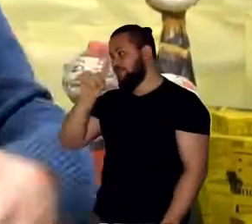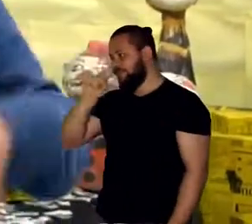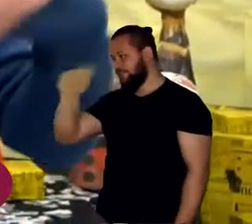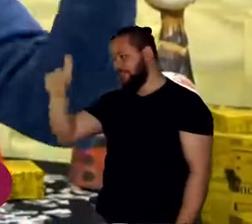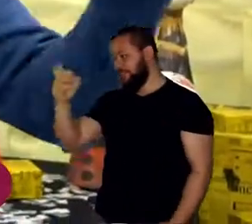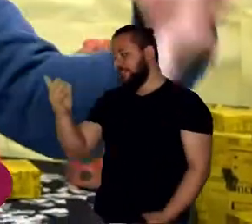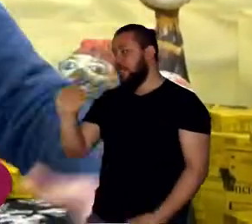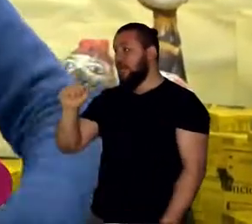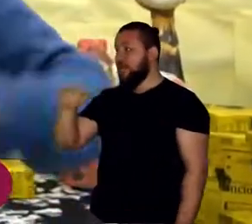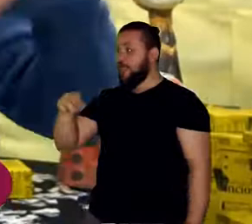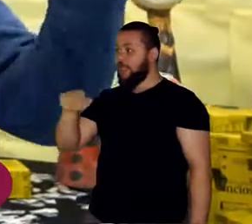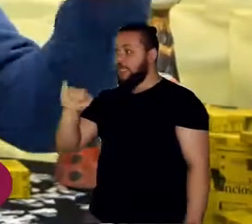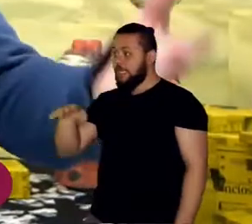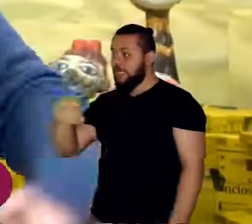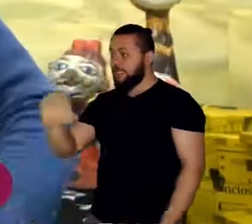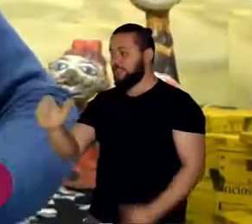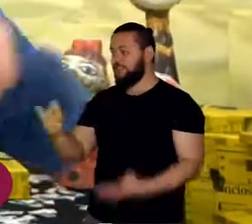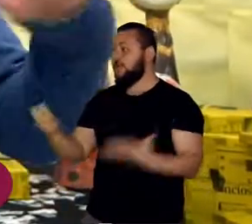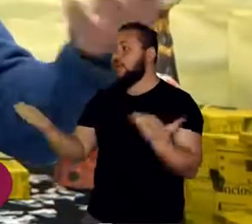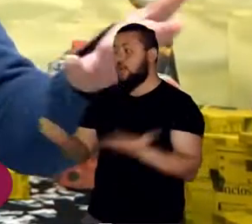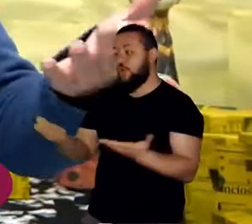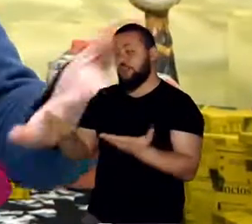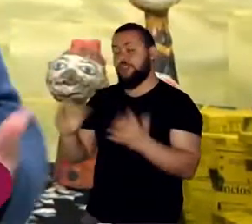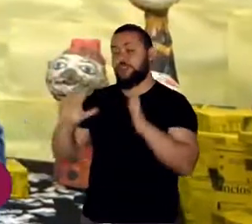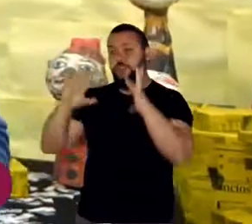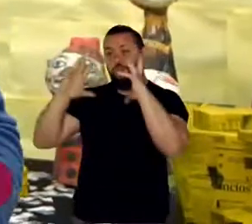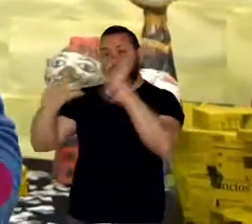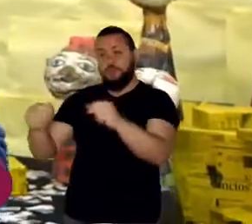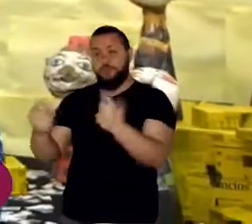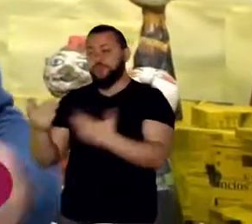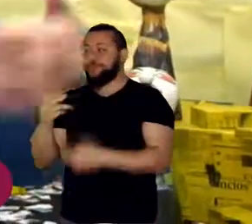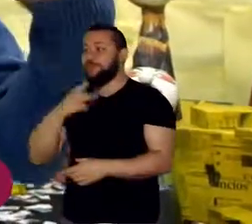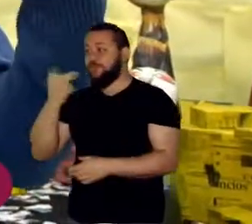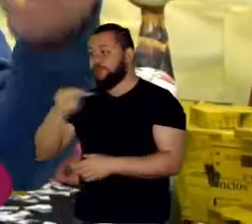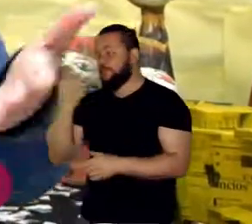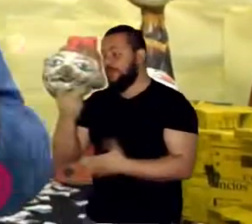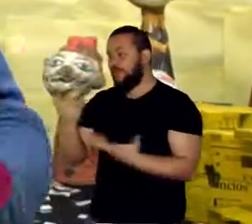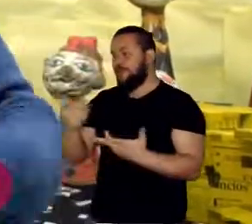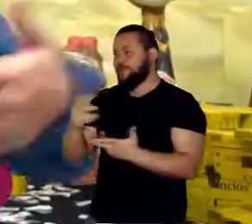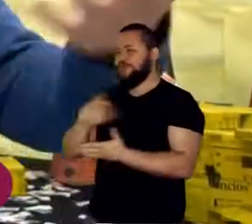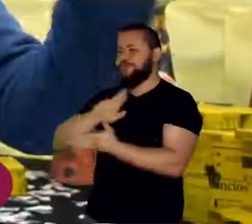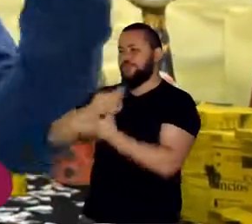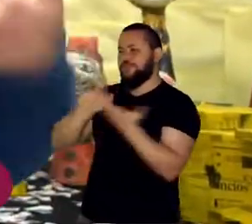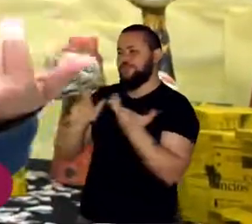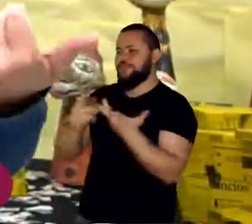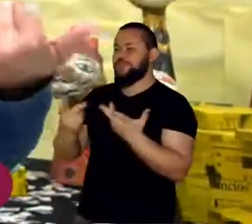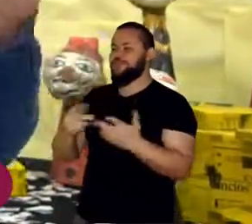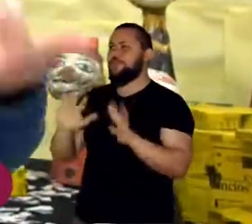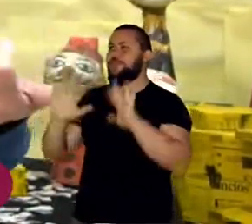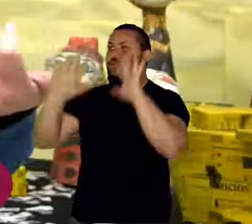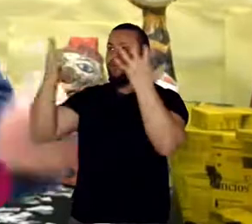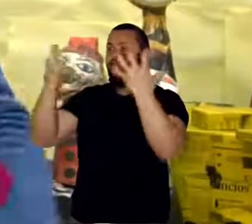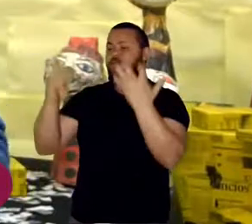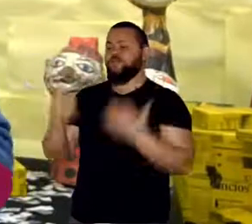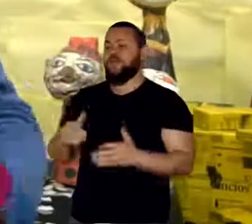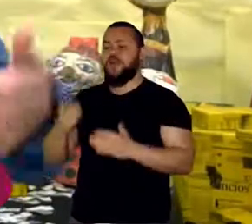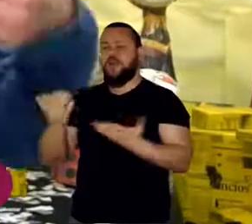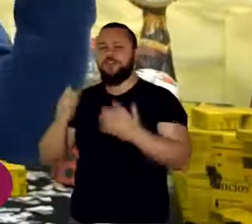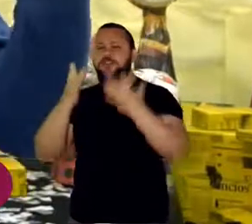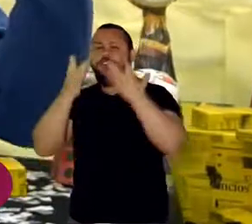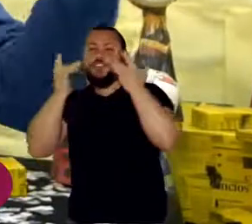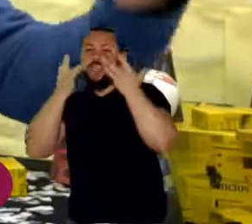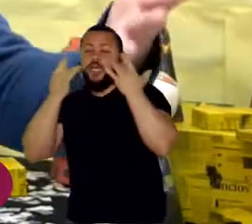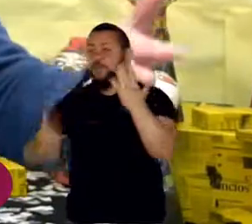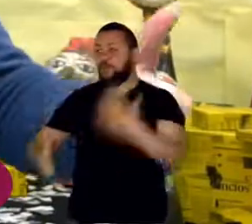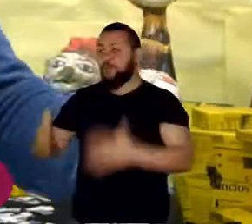Hoje, né, todos os dias, a gente tem falado muito sobre a nossa alegria de receber o festival. Também quero dizer como o Teatro de Bonecos chegou aqui na cidade de Araucária. Né?